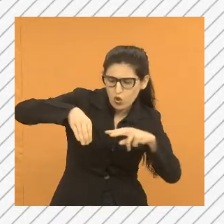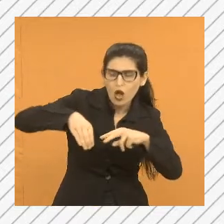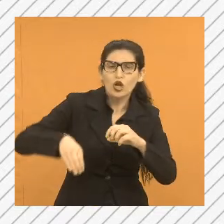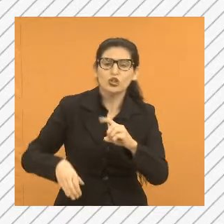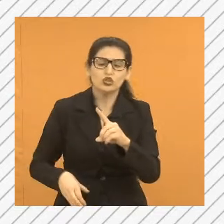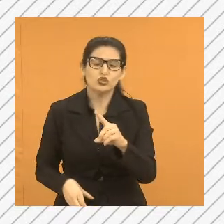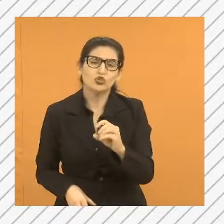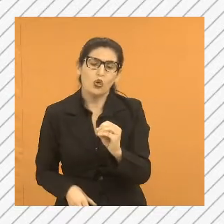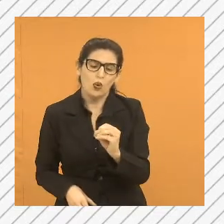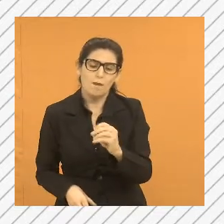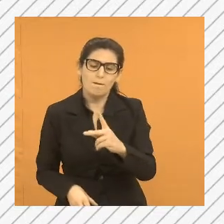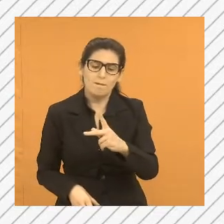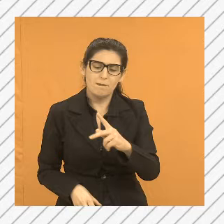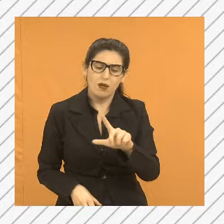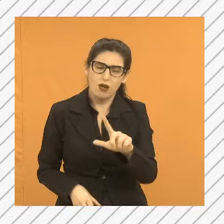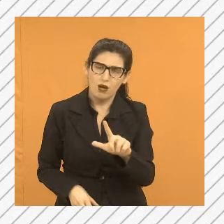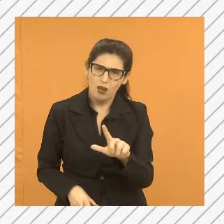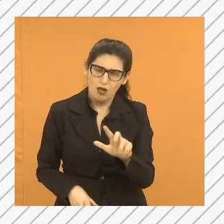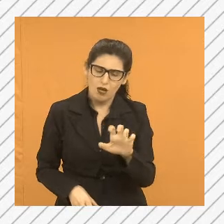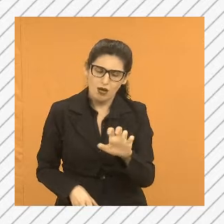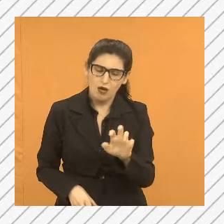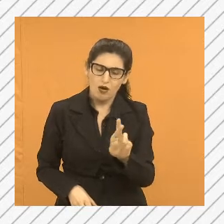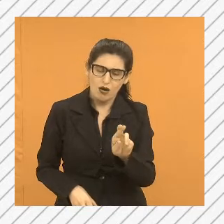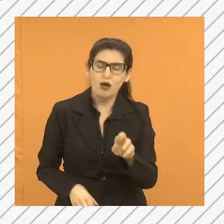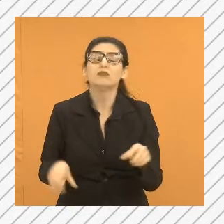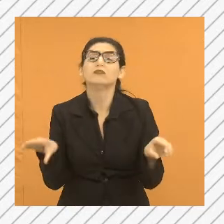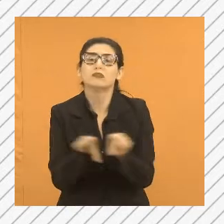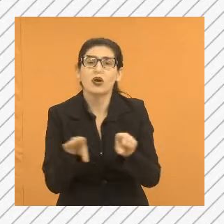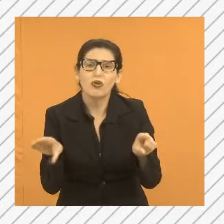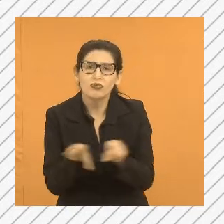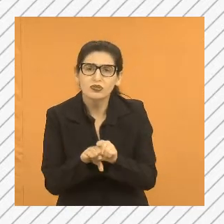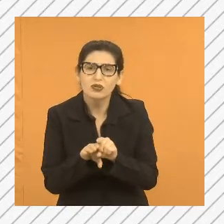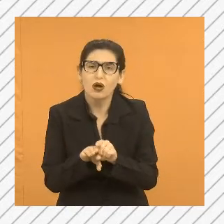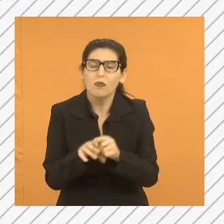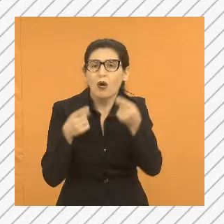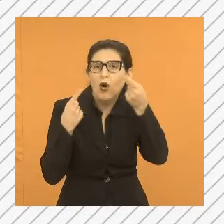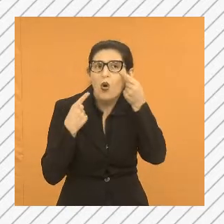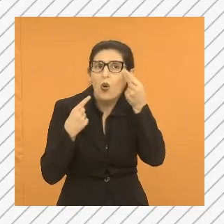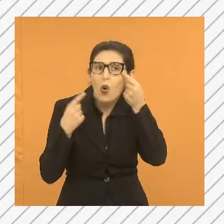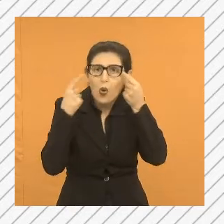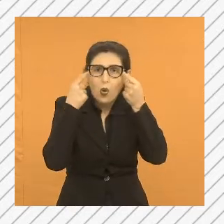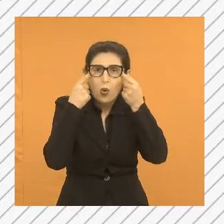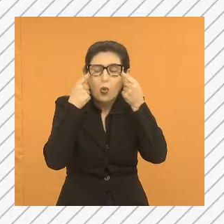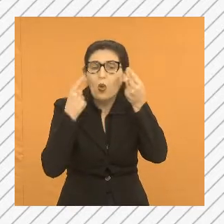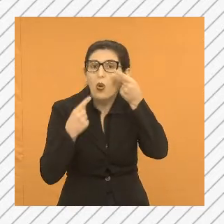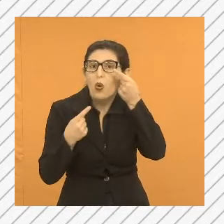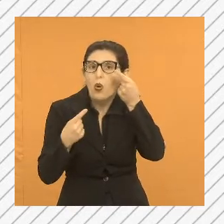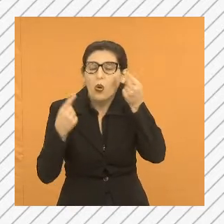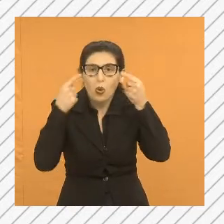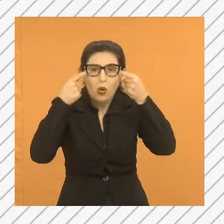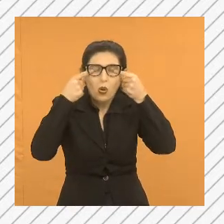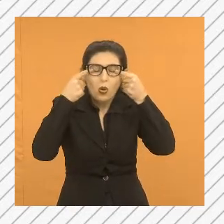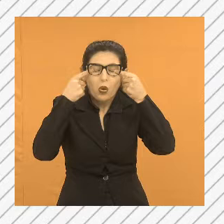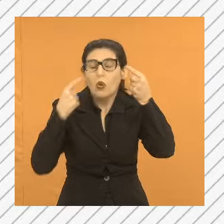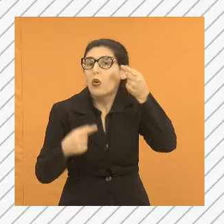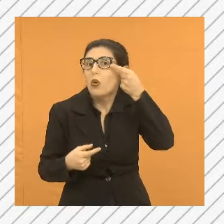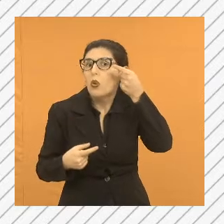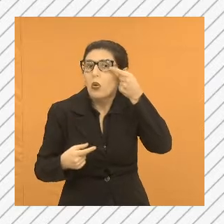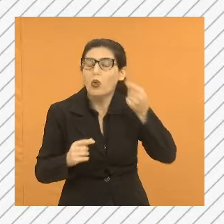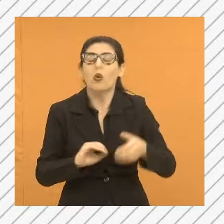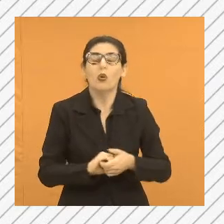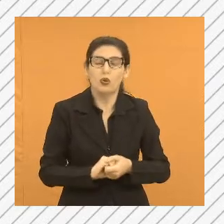Doppler. Alguns exames de oftalmologia, porque com o mutirão nós tivemos um